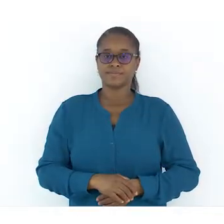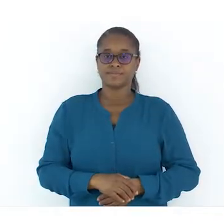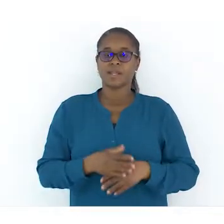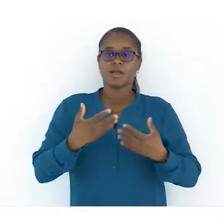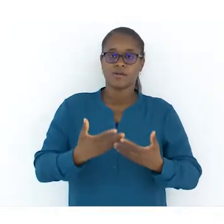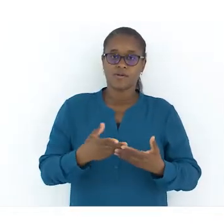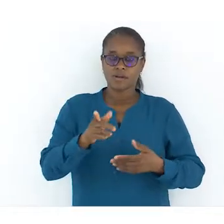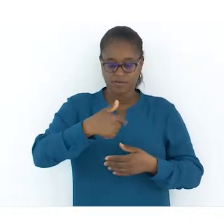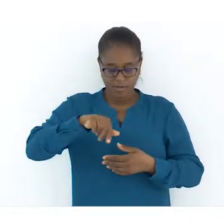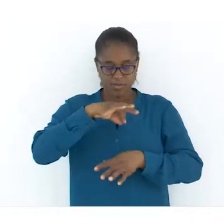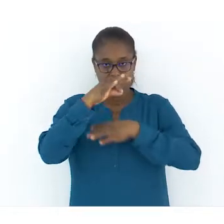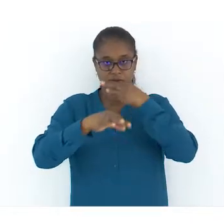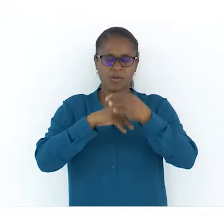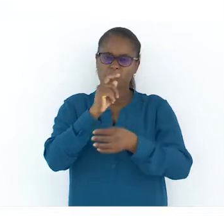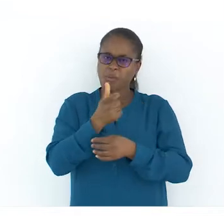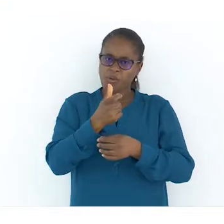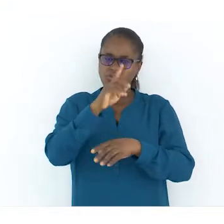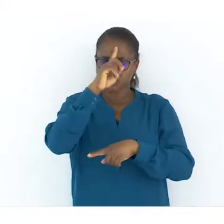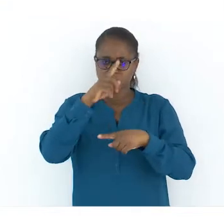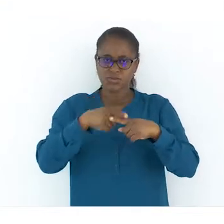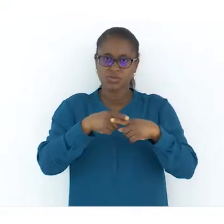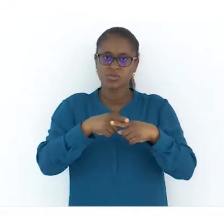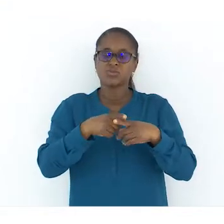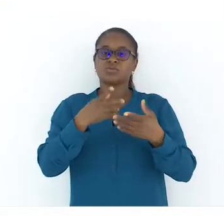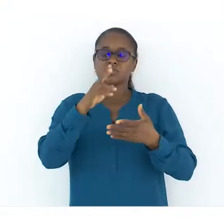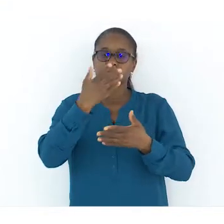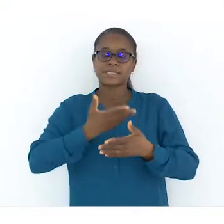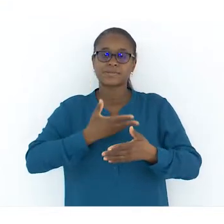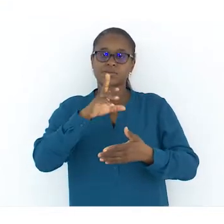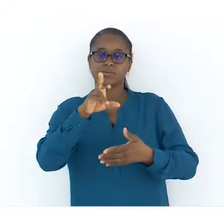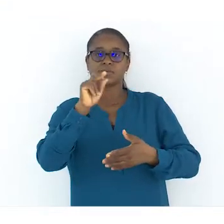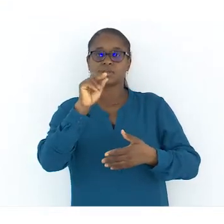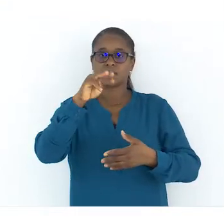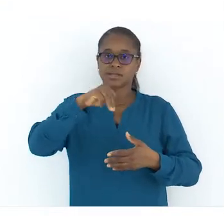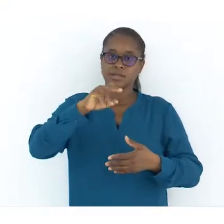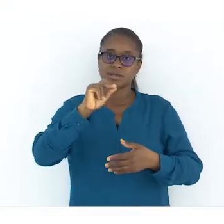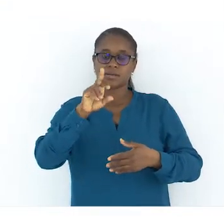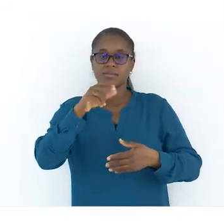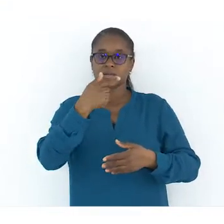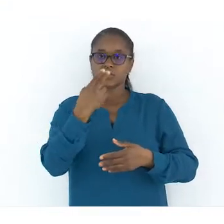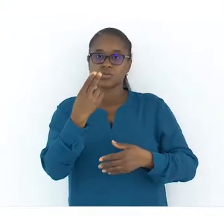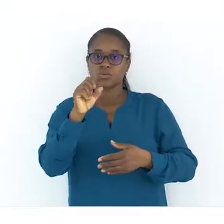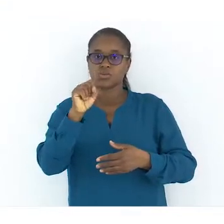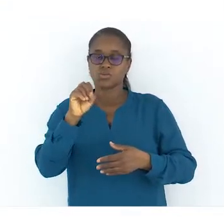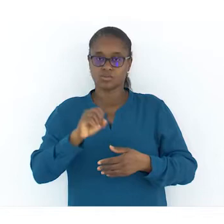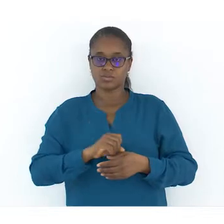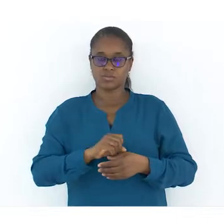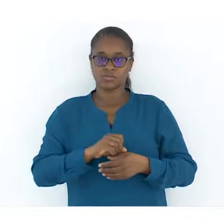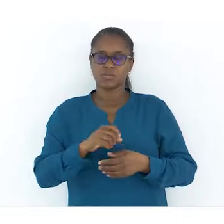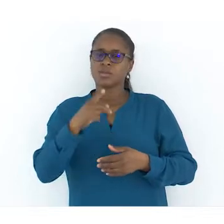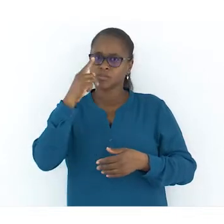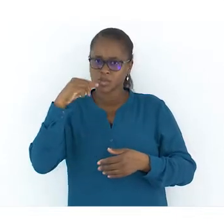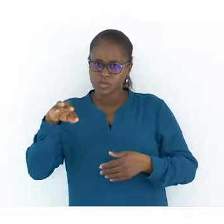Agora vamos falar um bocadinho da finalidade do dramaturgo. Meninos, no texto